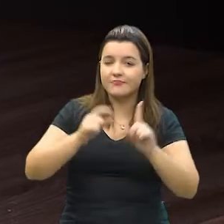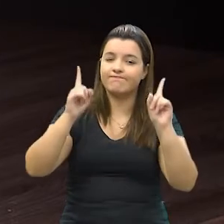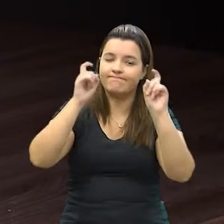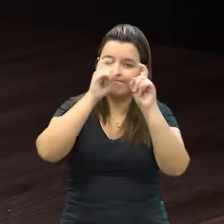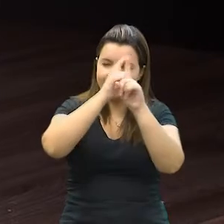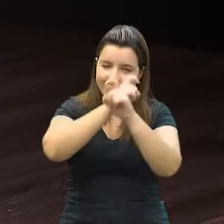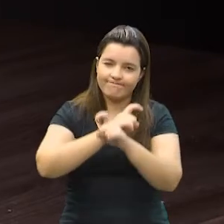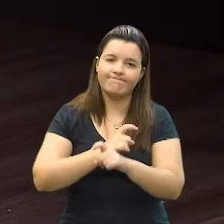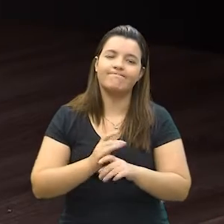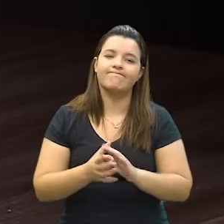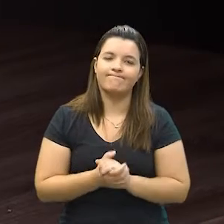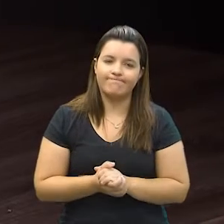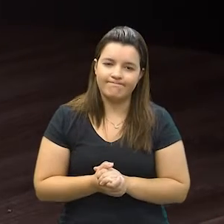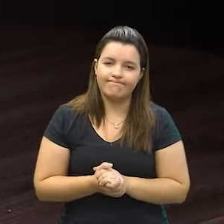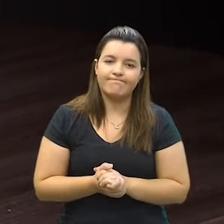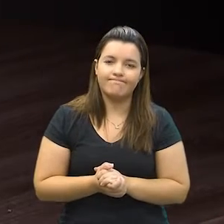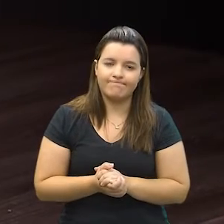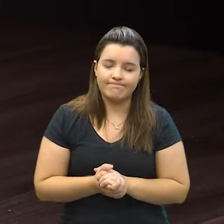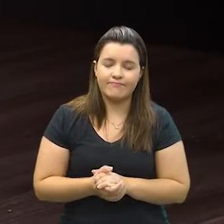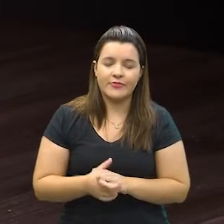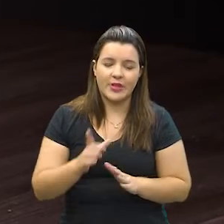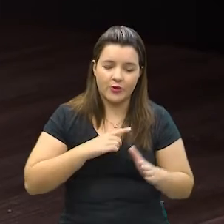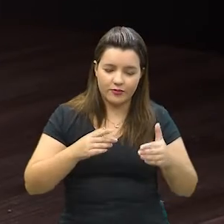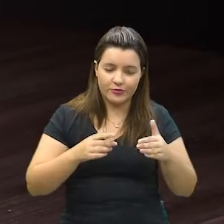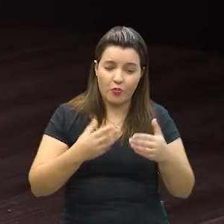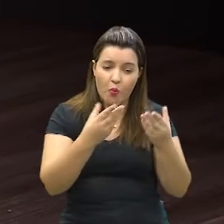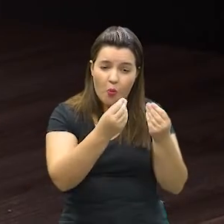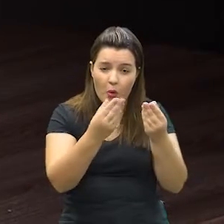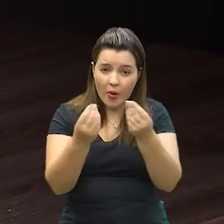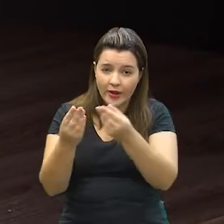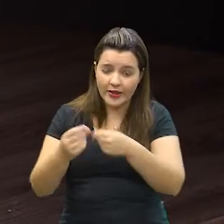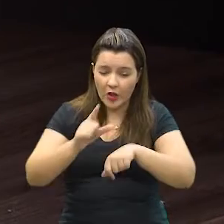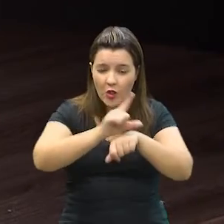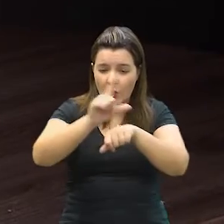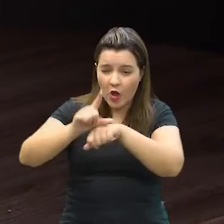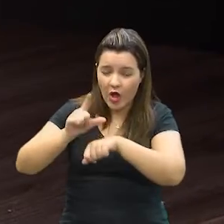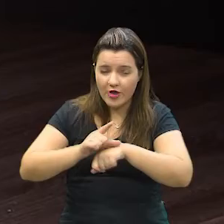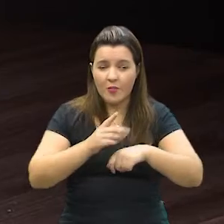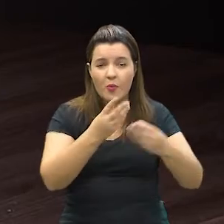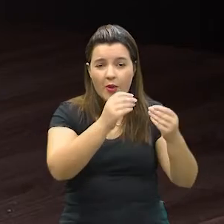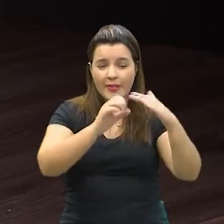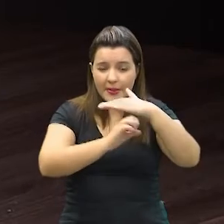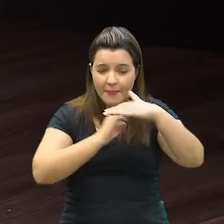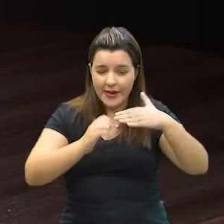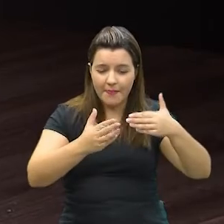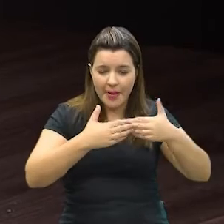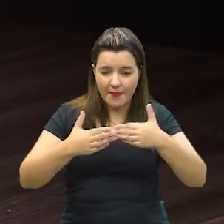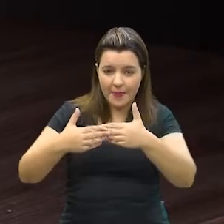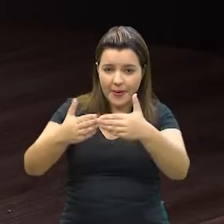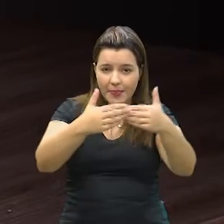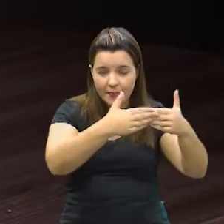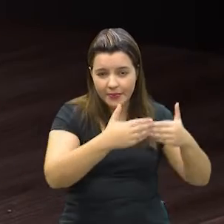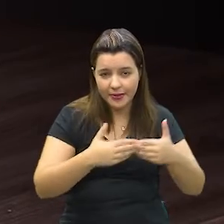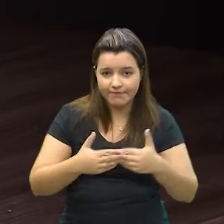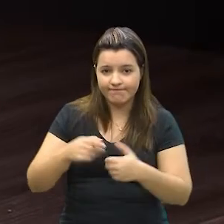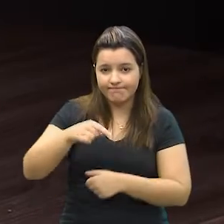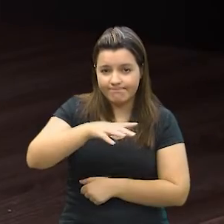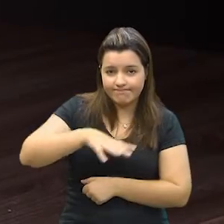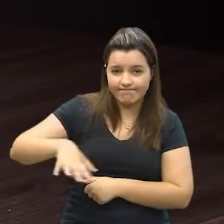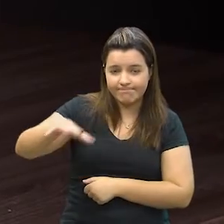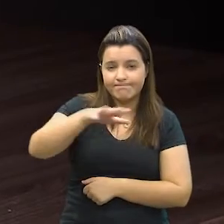difícil para esse setor que teve que fechar as portas, né? Muitos empresários aí, olha, aqui só na nossa região,